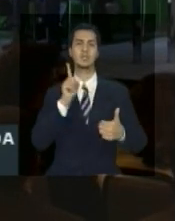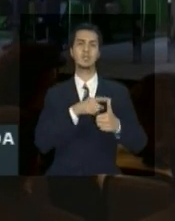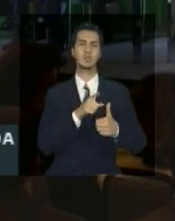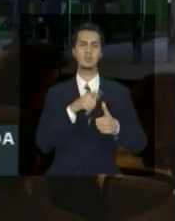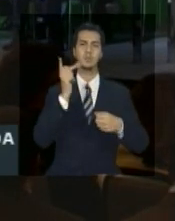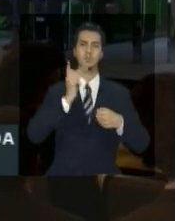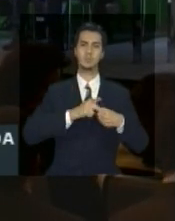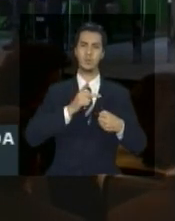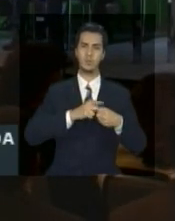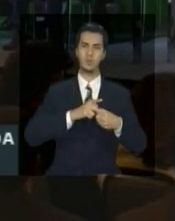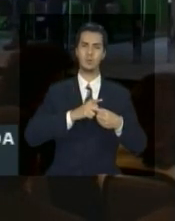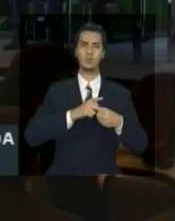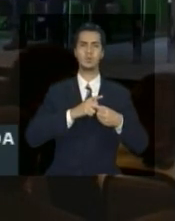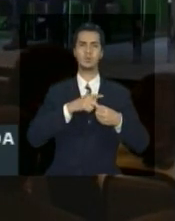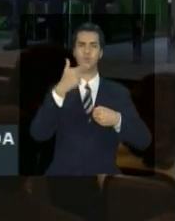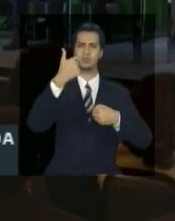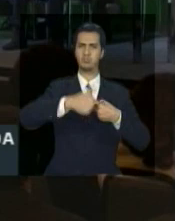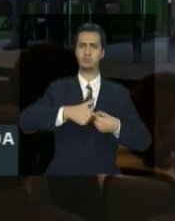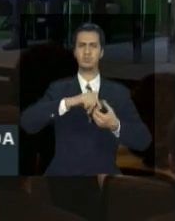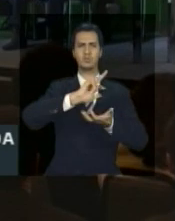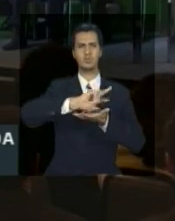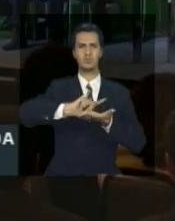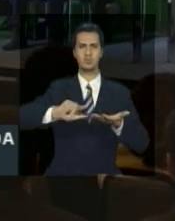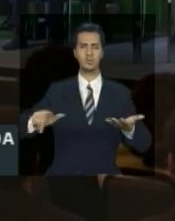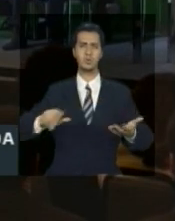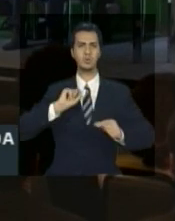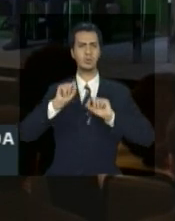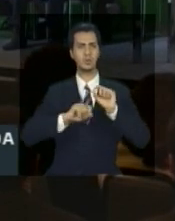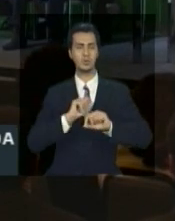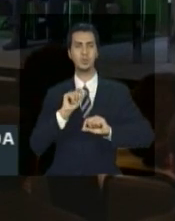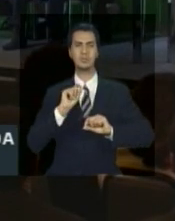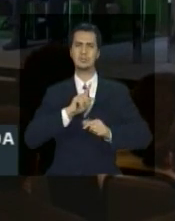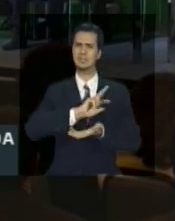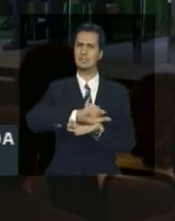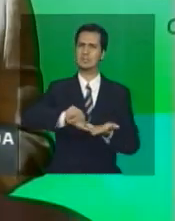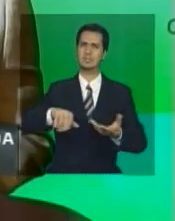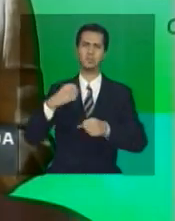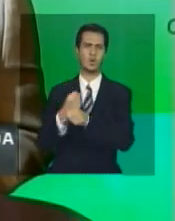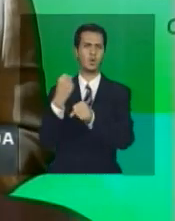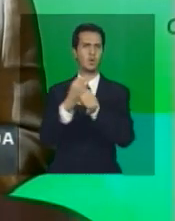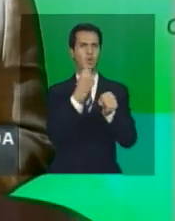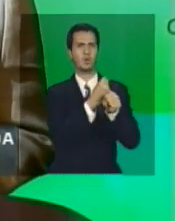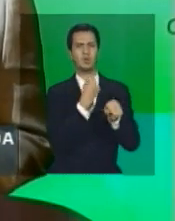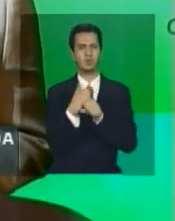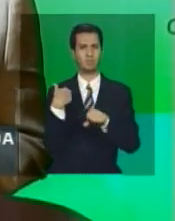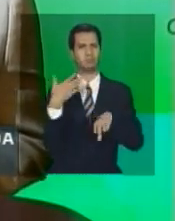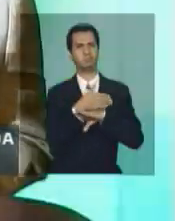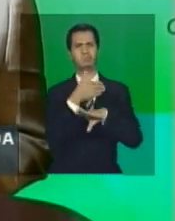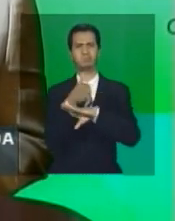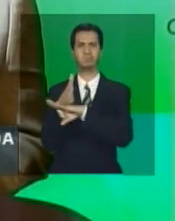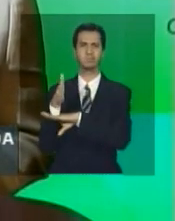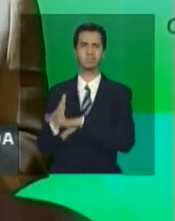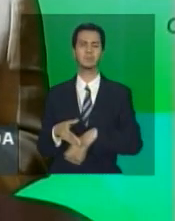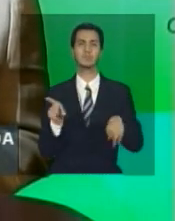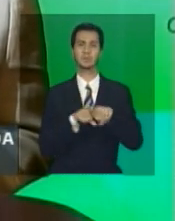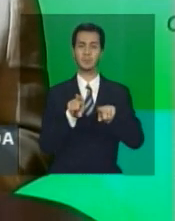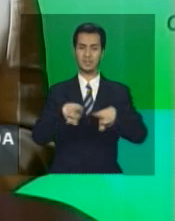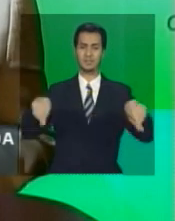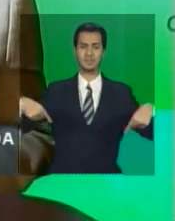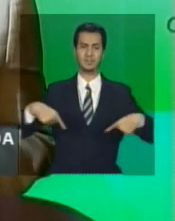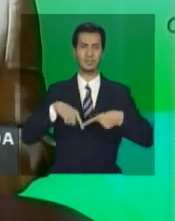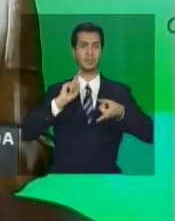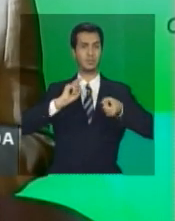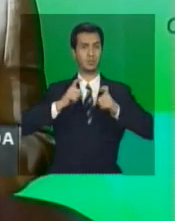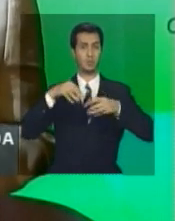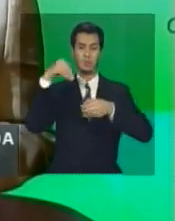postos revendedores, nas dezenas e dezenas de obras em que estive nos últimos anos, nas salas de reuniões, dentro e fora